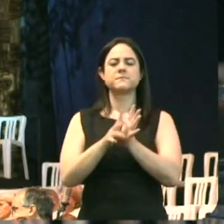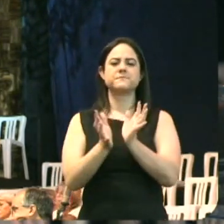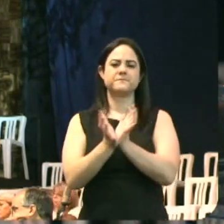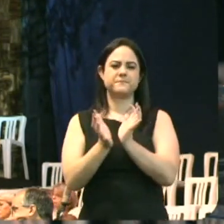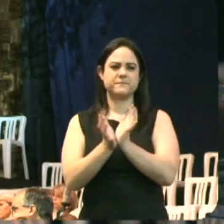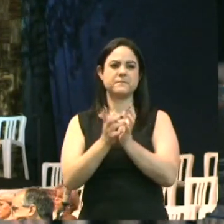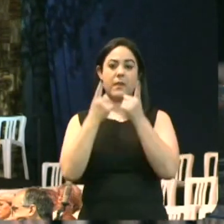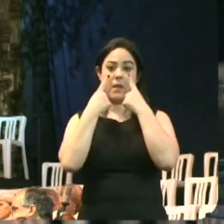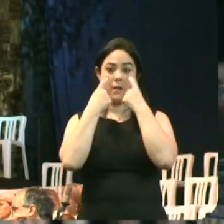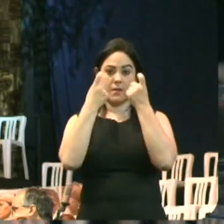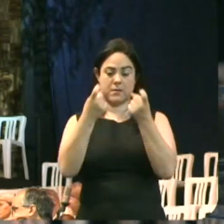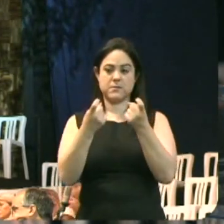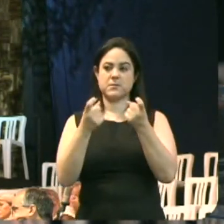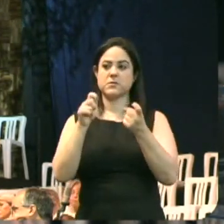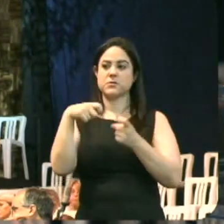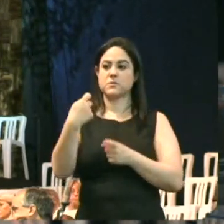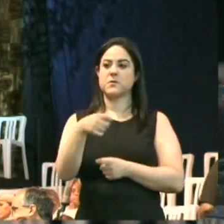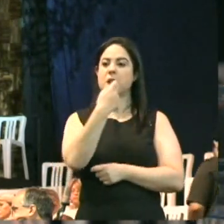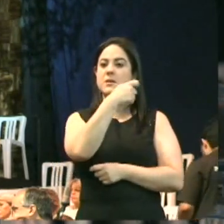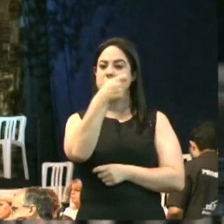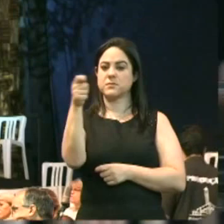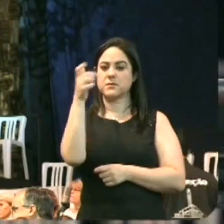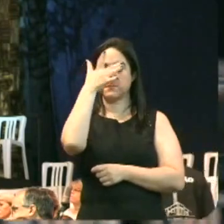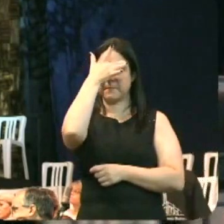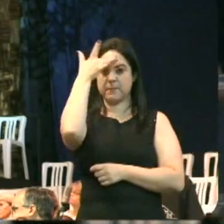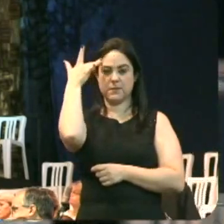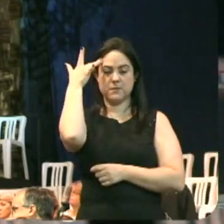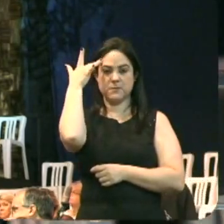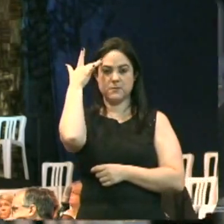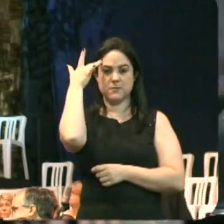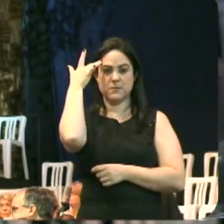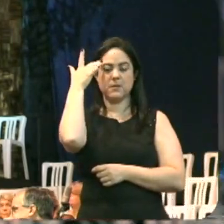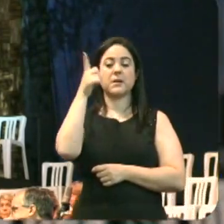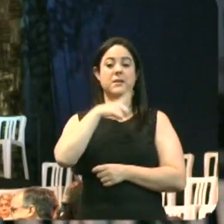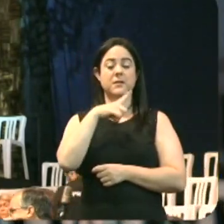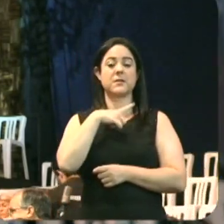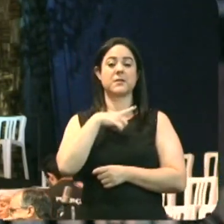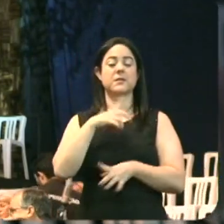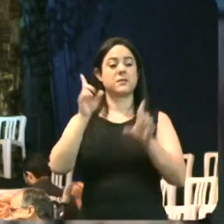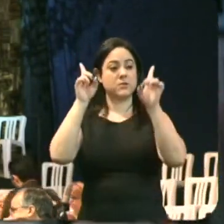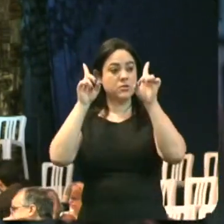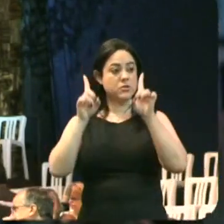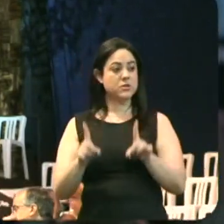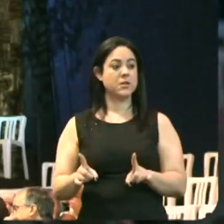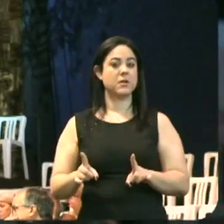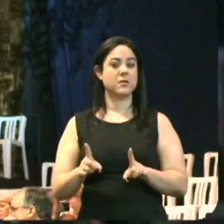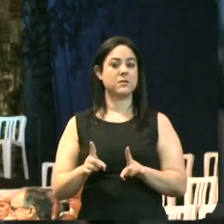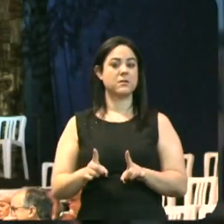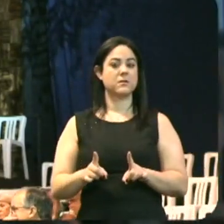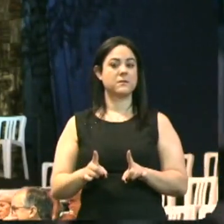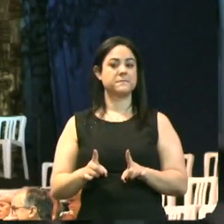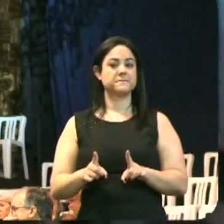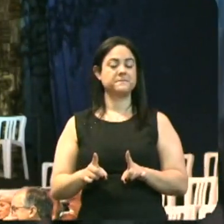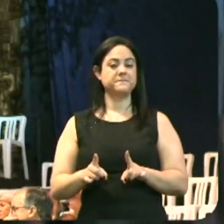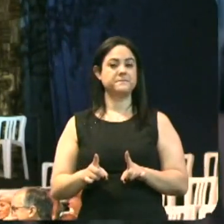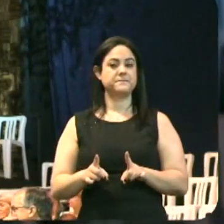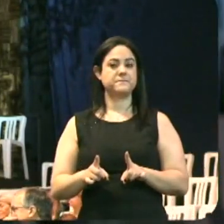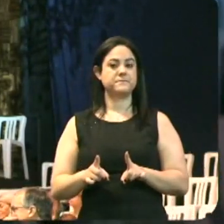interessante, de uma associação de pessoas pelo direito, olha só que coisa